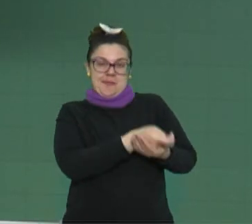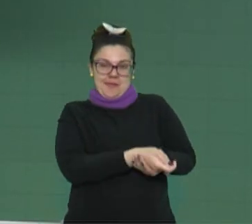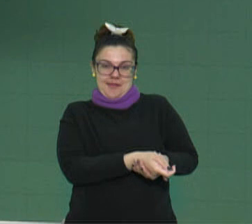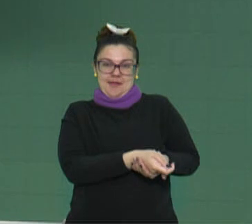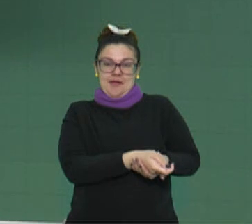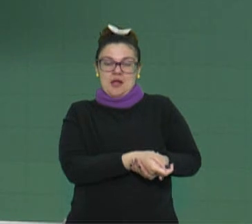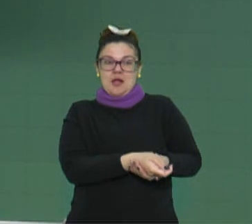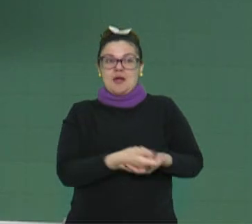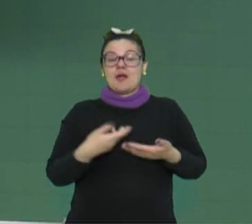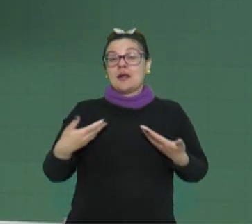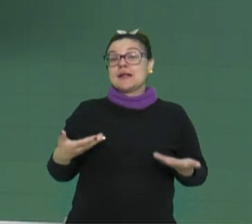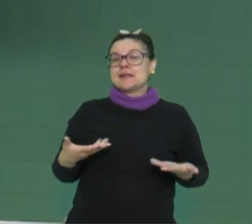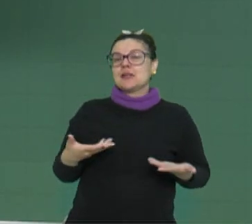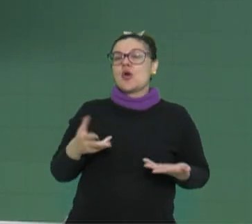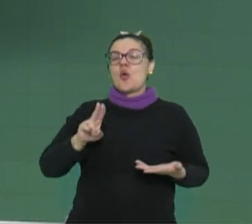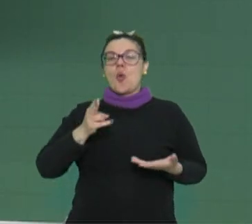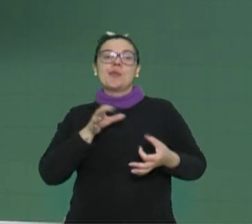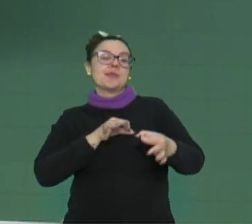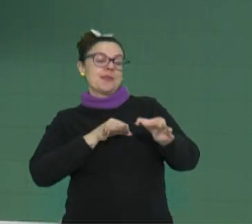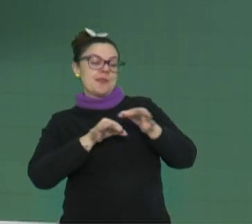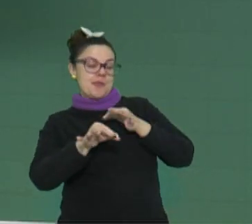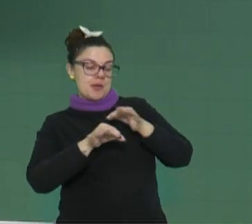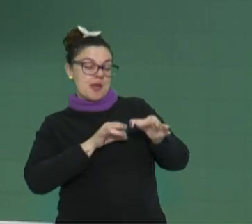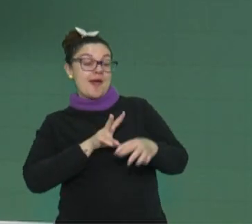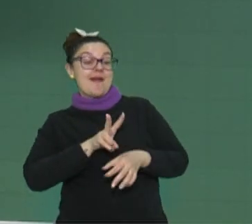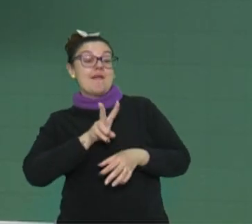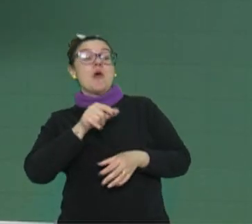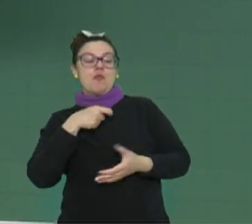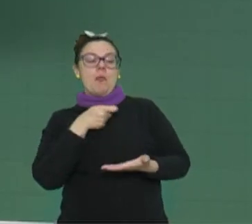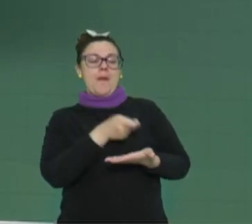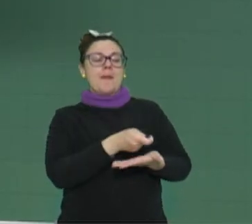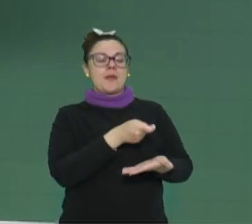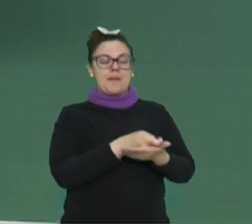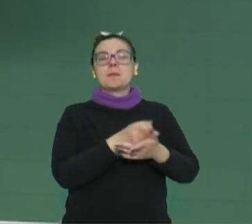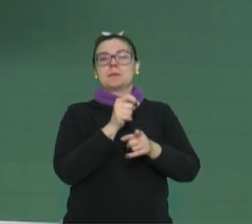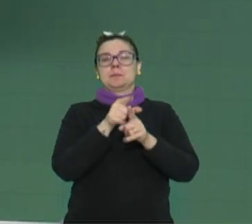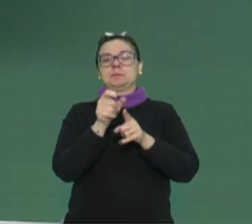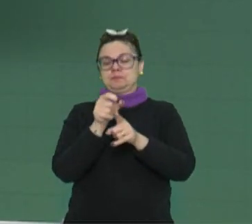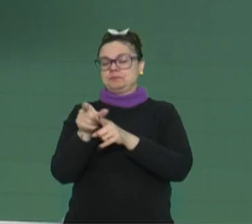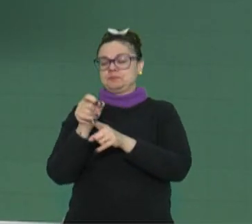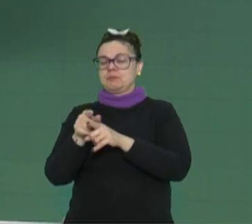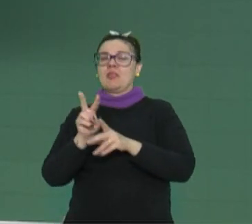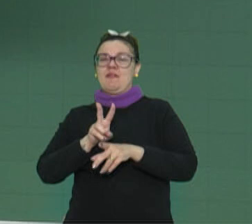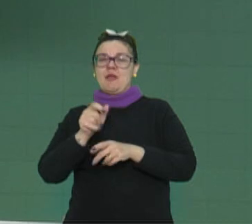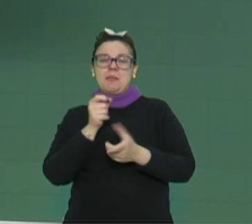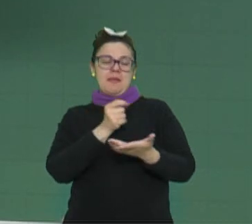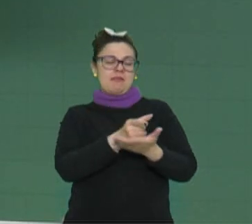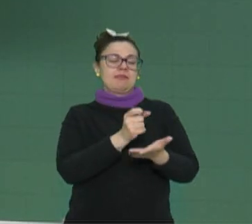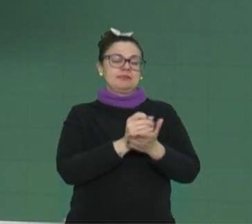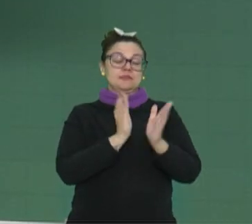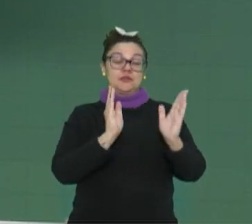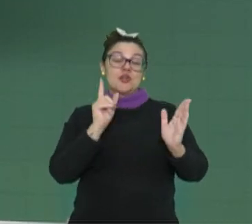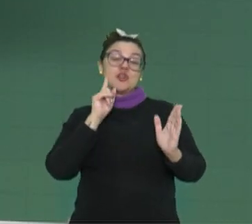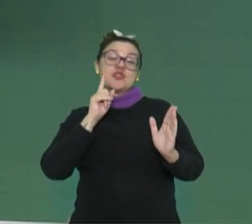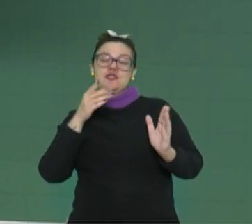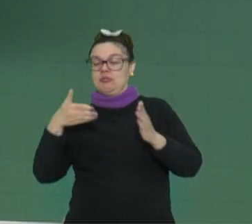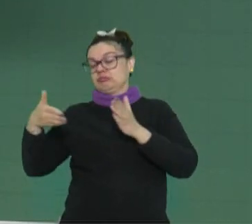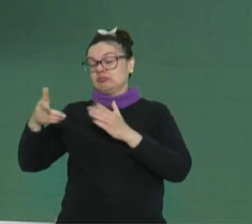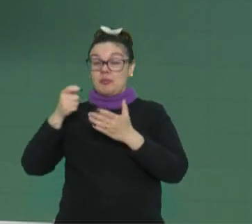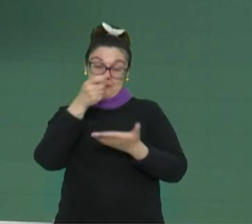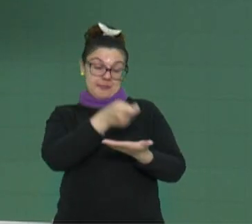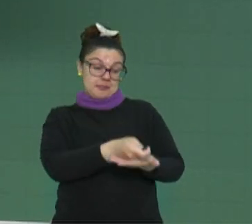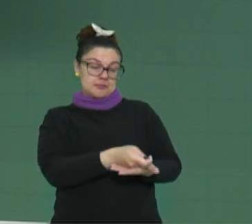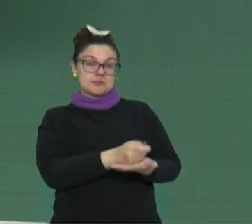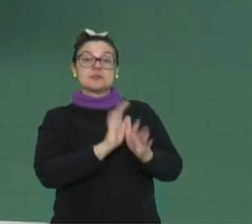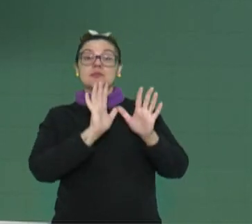você se preparar e saber que vai pagar uma prestação ou alguma coisa do gênero, ter dinheiro no dia XYZ para pagar